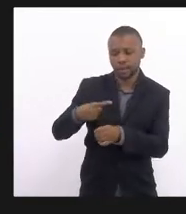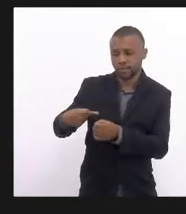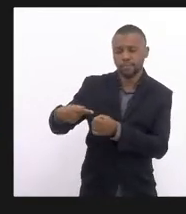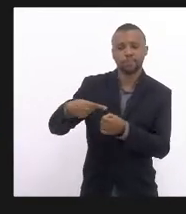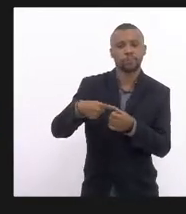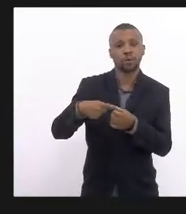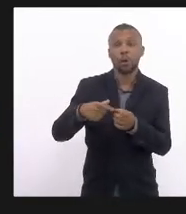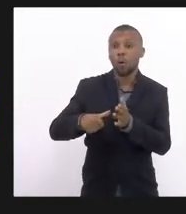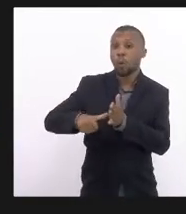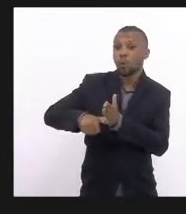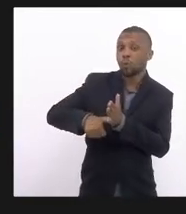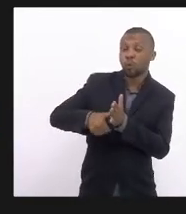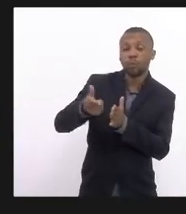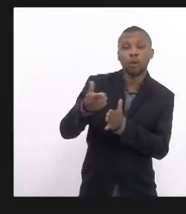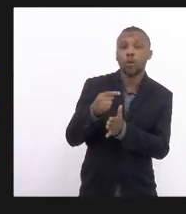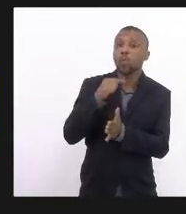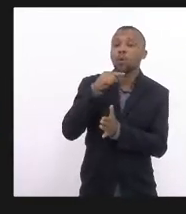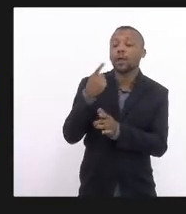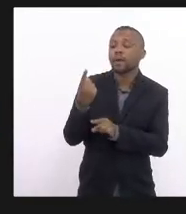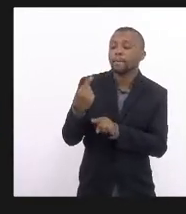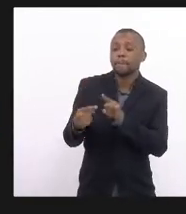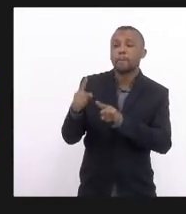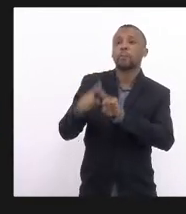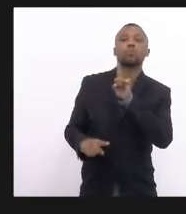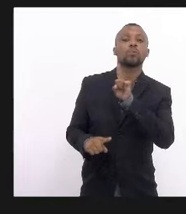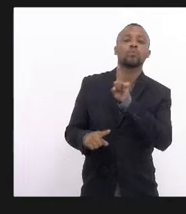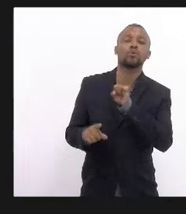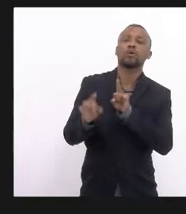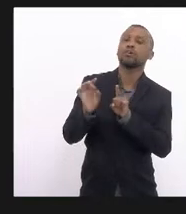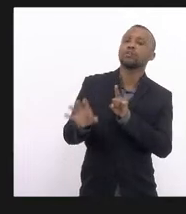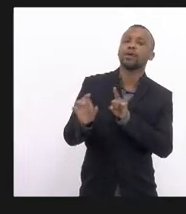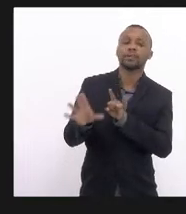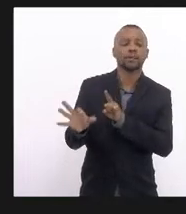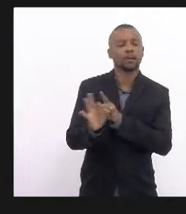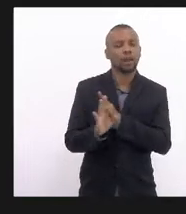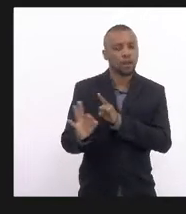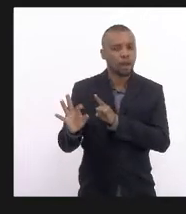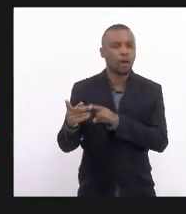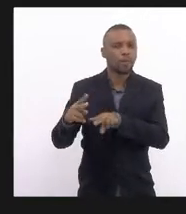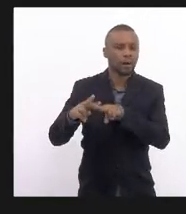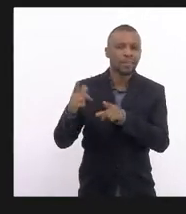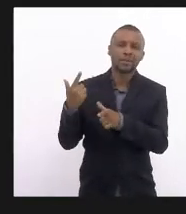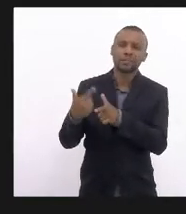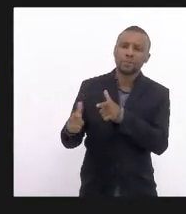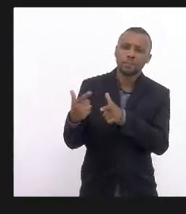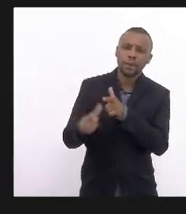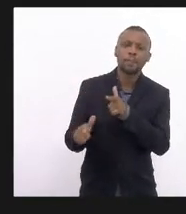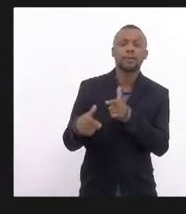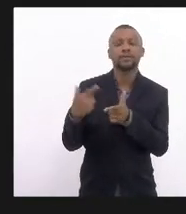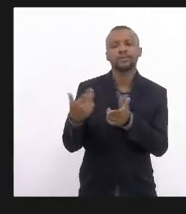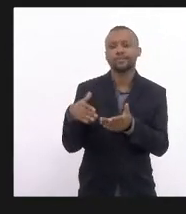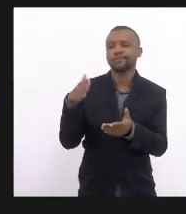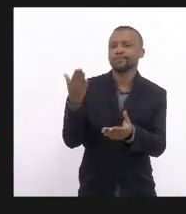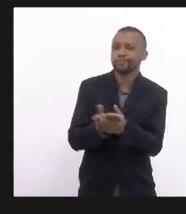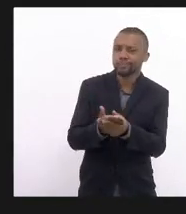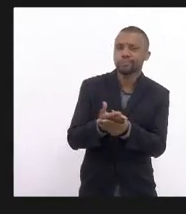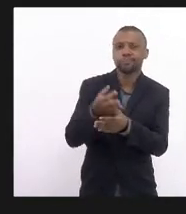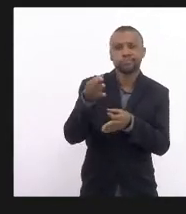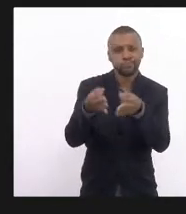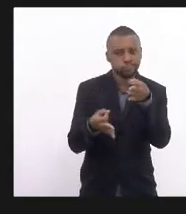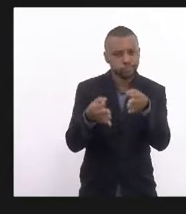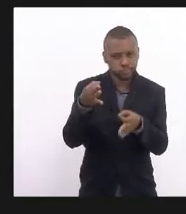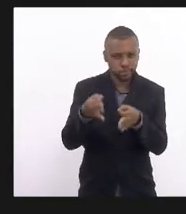o clube em si não consegue se erguer sozinho. Infelizmente, a realidade é essa, por causa dessas questões trabalhistas que já foram decididas na Justiça